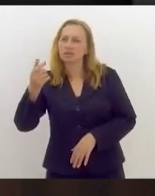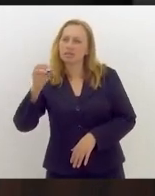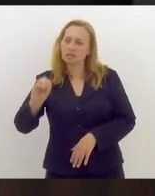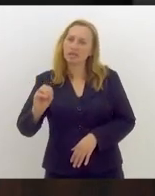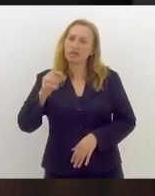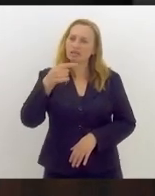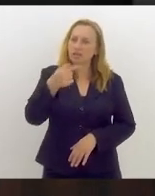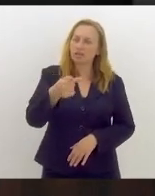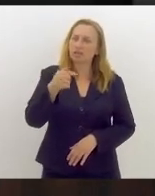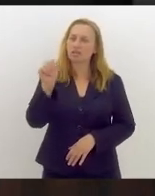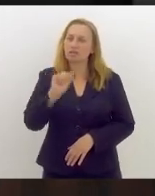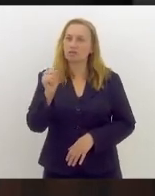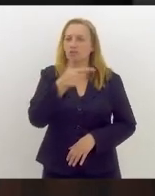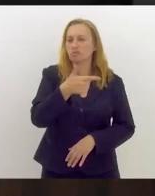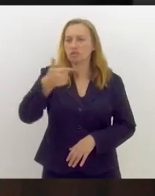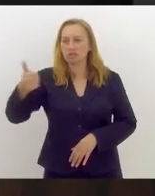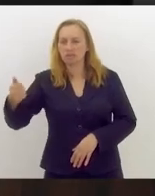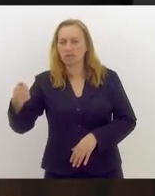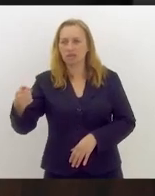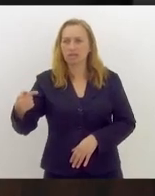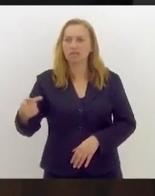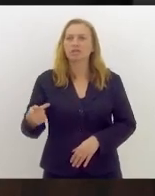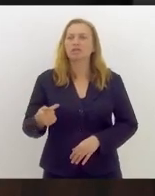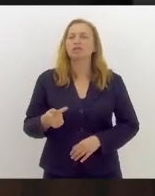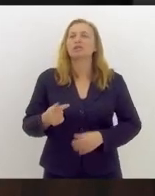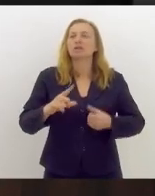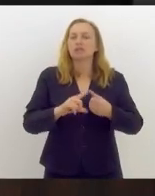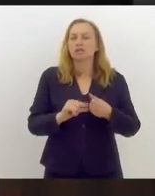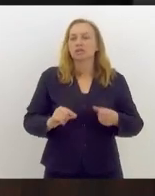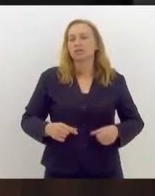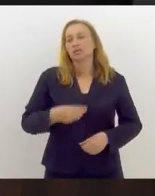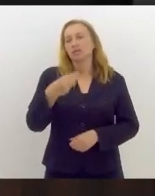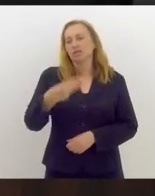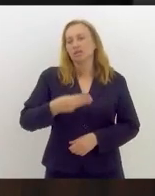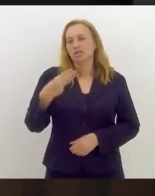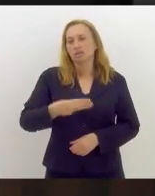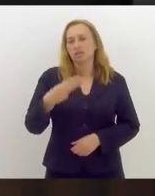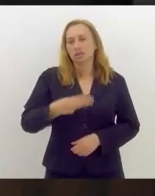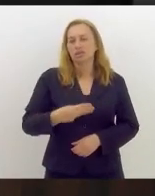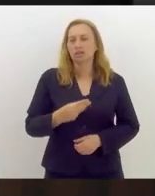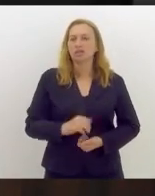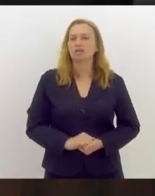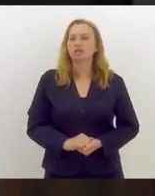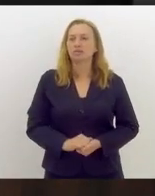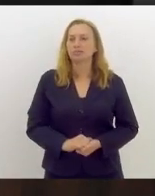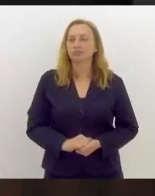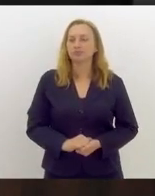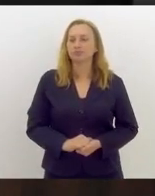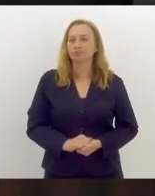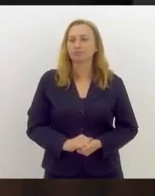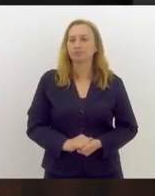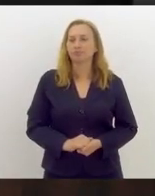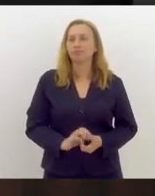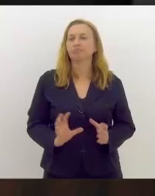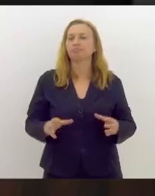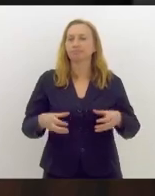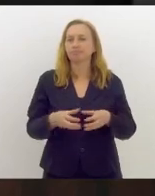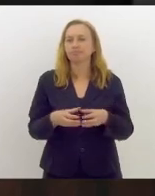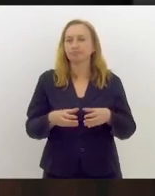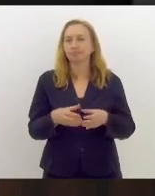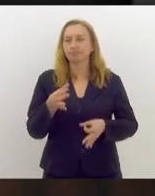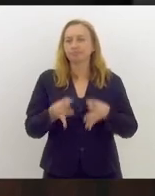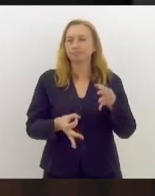17 na cláusula décima terceira do convênio ICMS 190 17 pendente pareceres das comissões